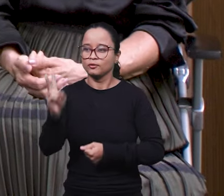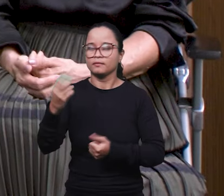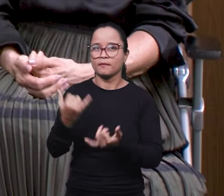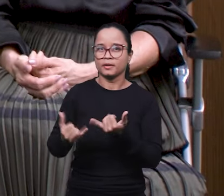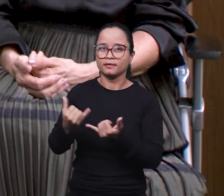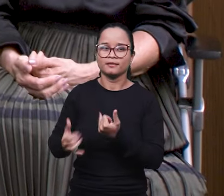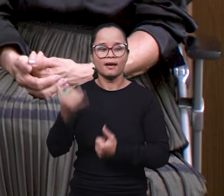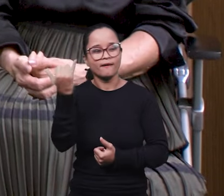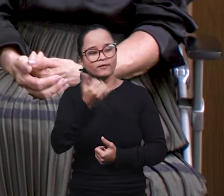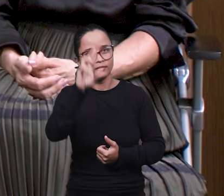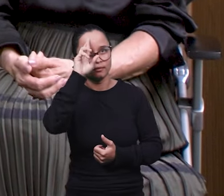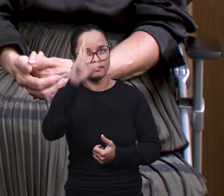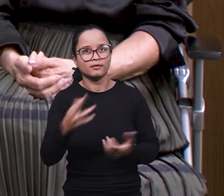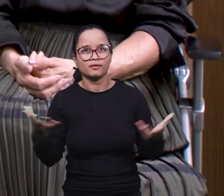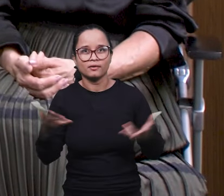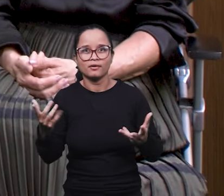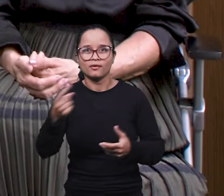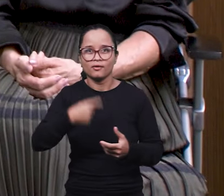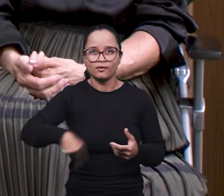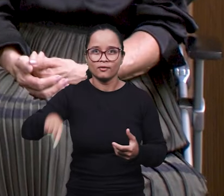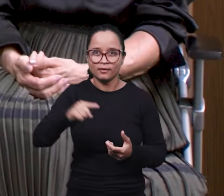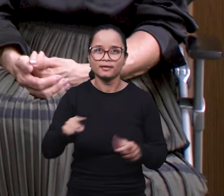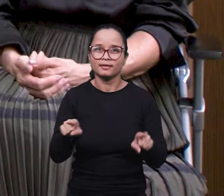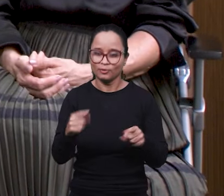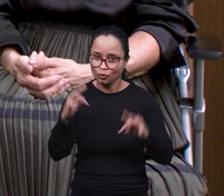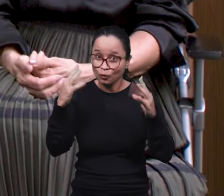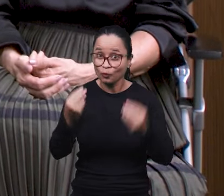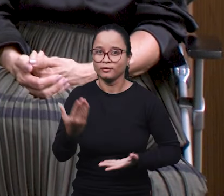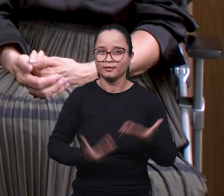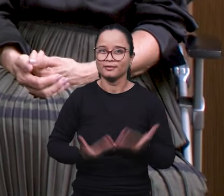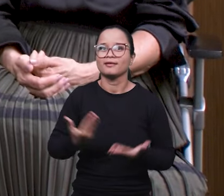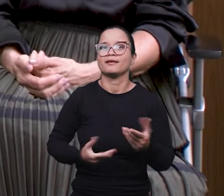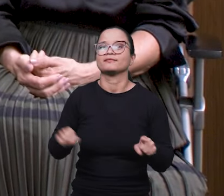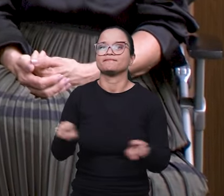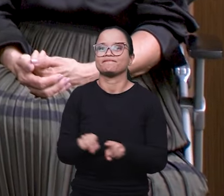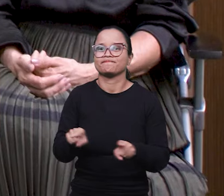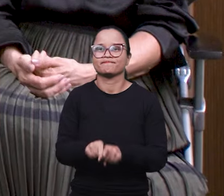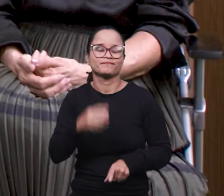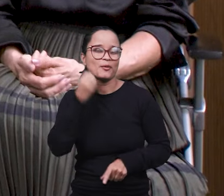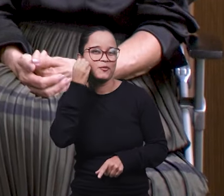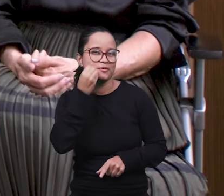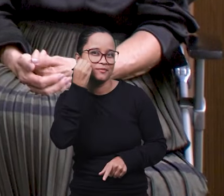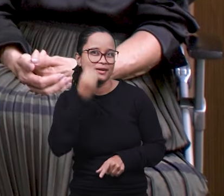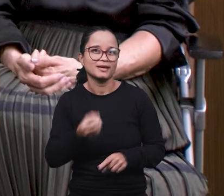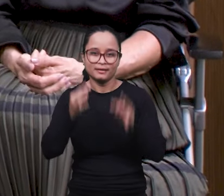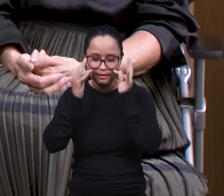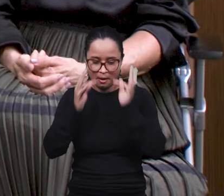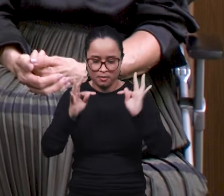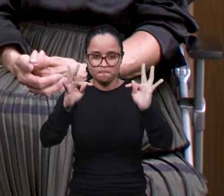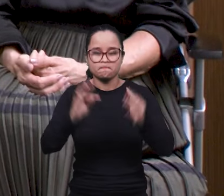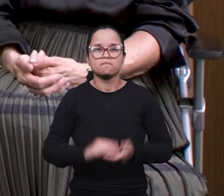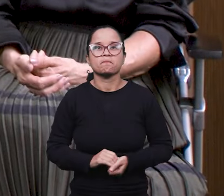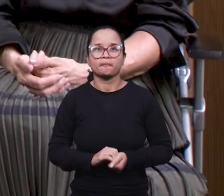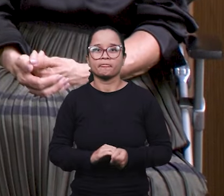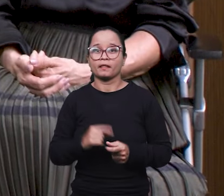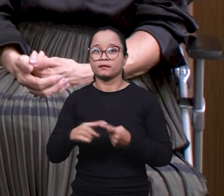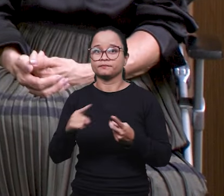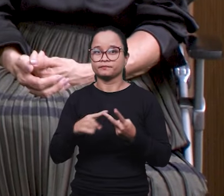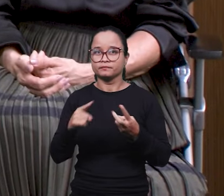falando do senhor para eles e hoje em dia todos eles são cristãos também então foi uma experiência assim de realmente do nosso testemunho sabe as três